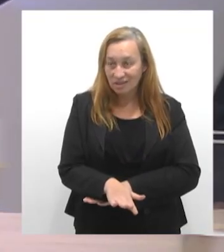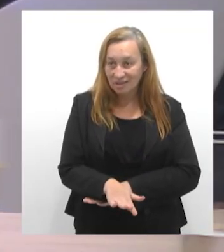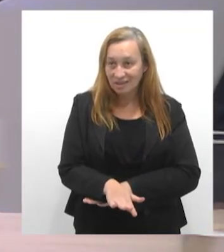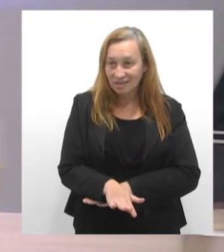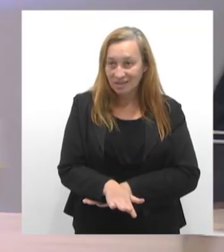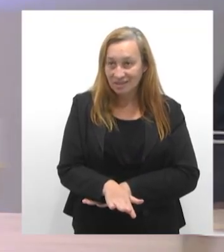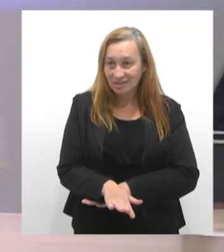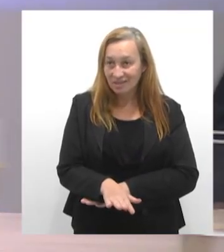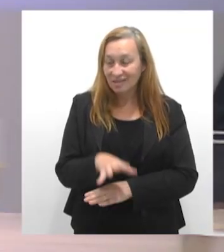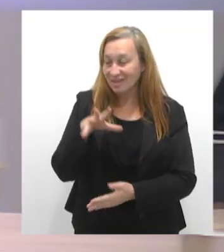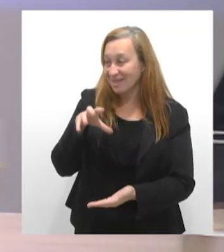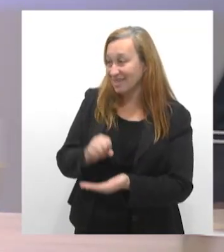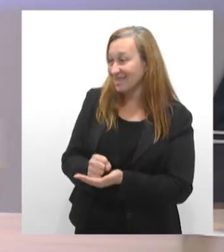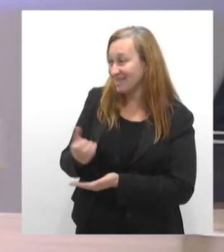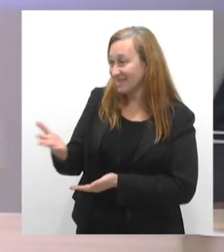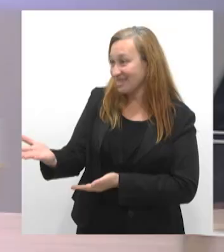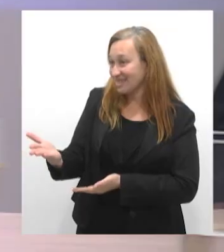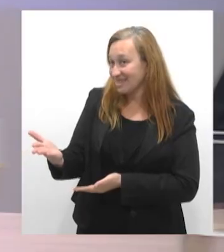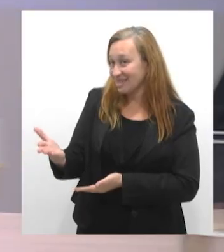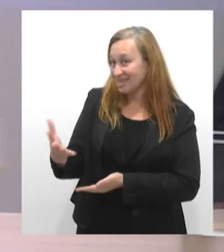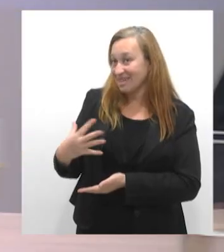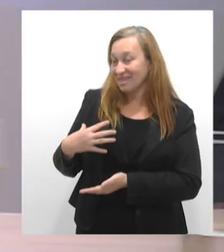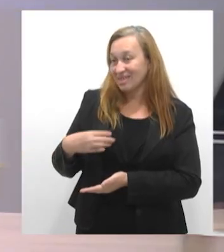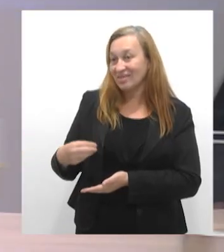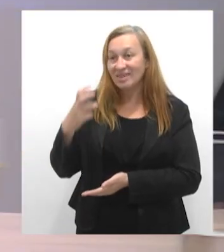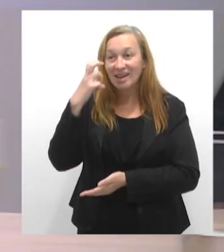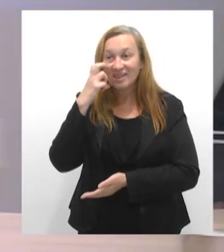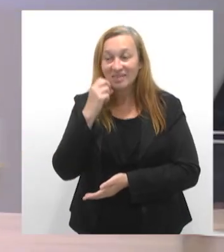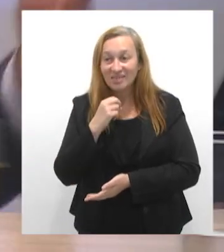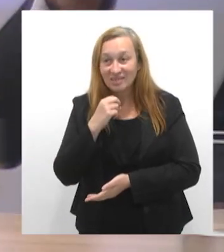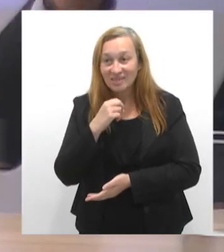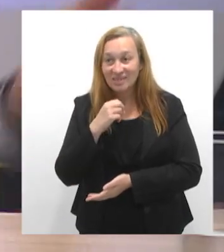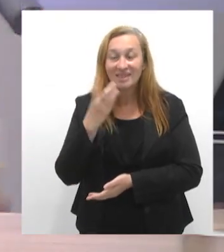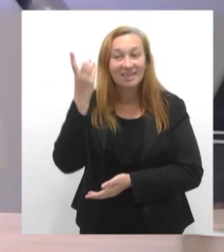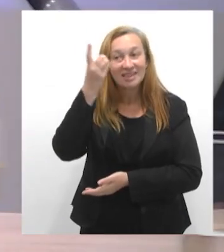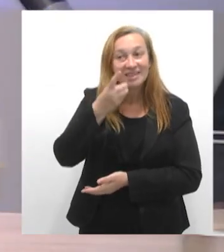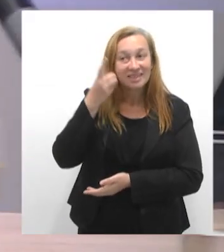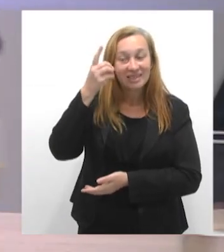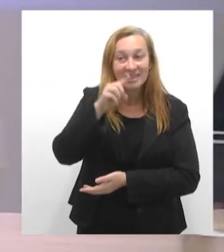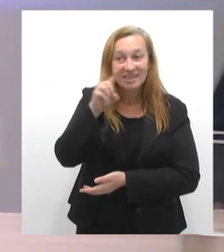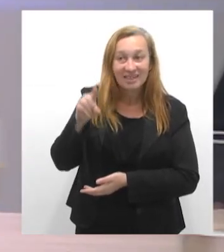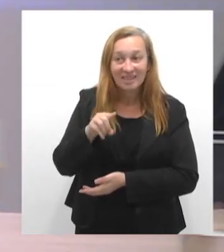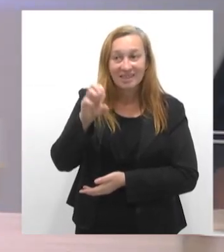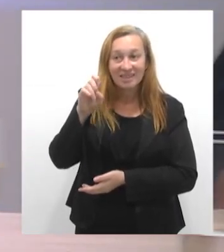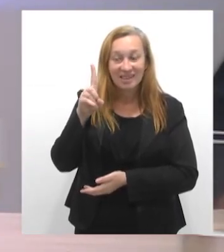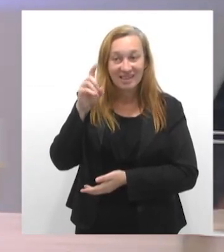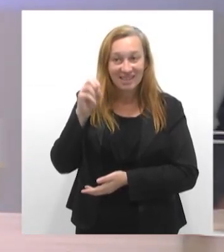Vou registrar ali a filha adotiva da deputada Zeidan.